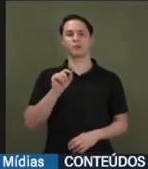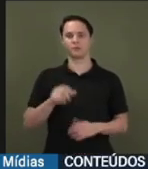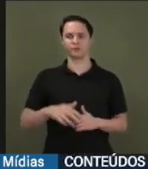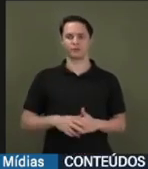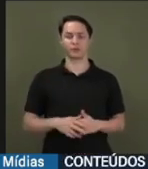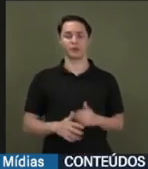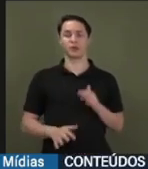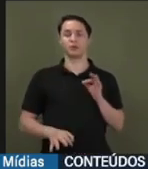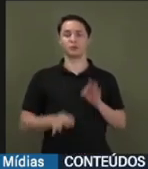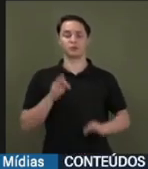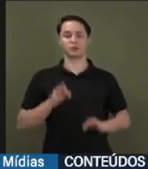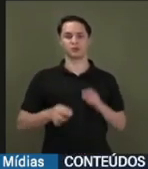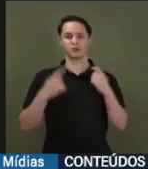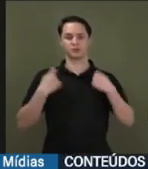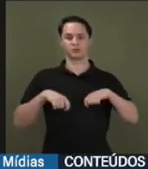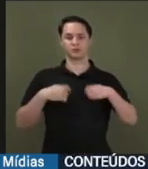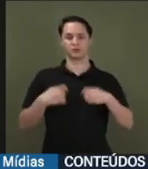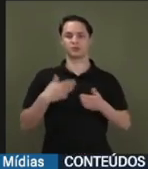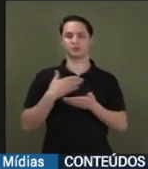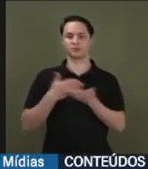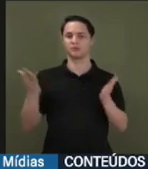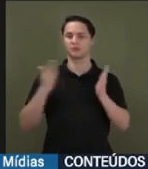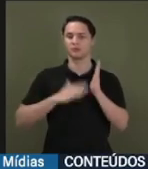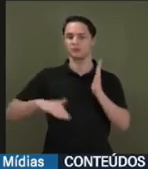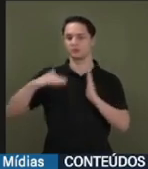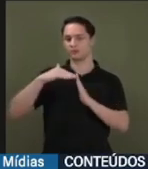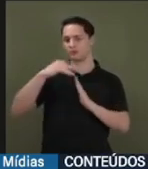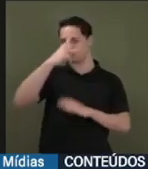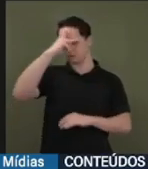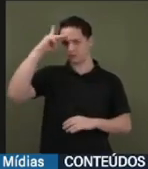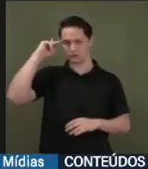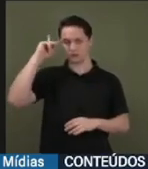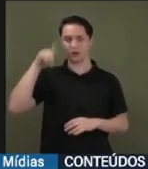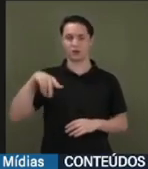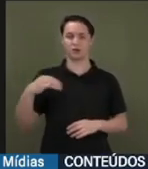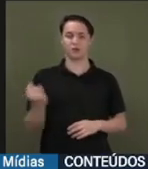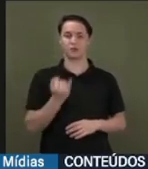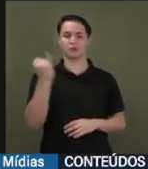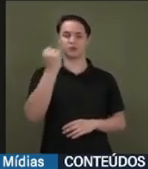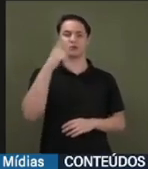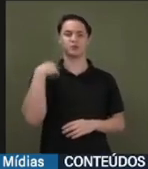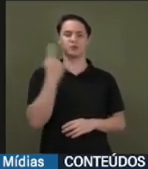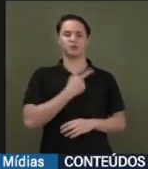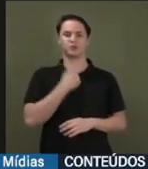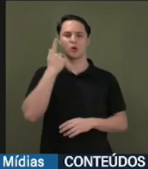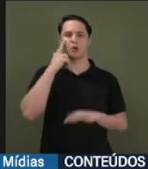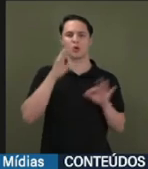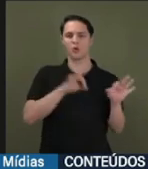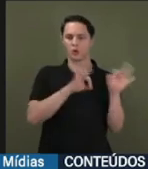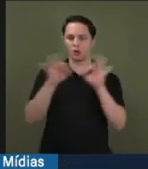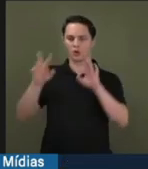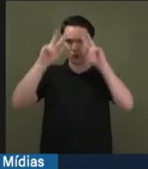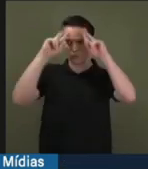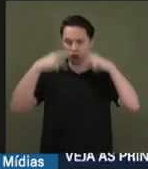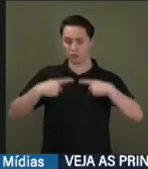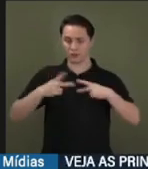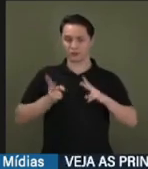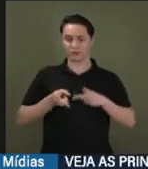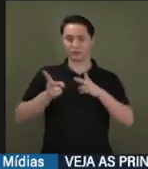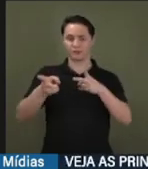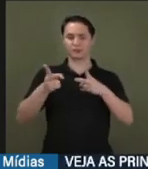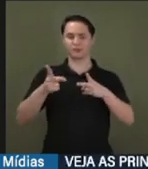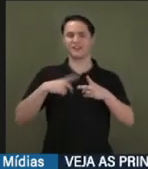a justiça precisa ser para todos. É muito importante que a gente tenha esse olhar humano sempre, mas